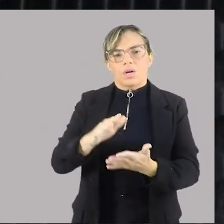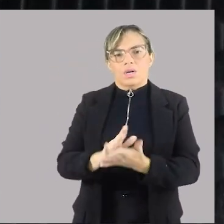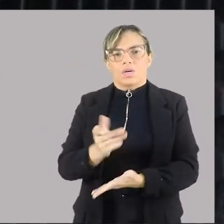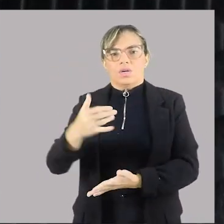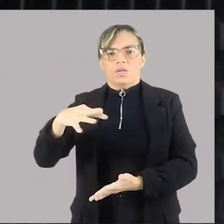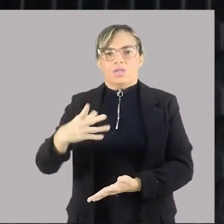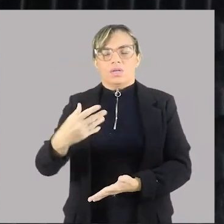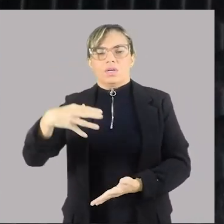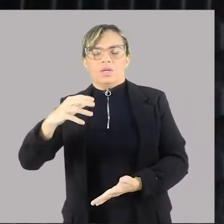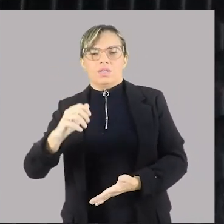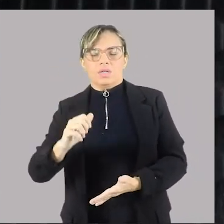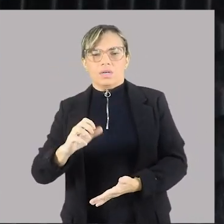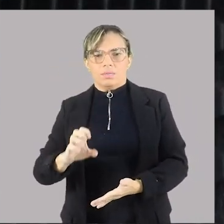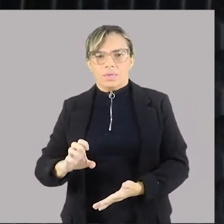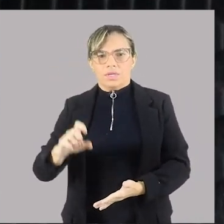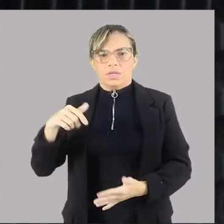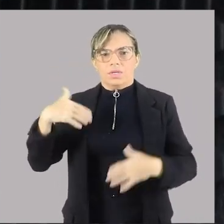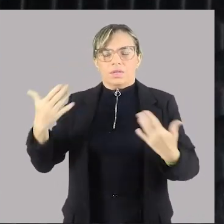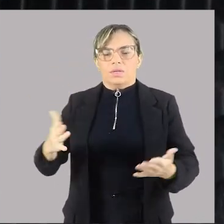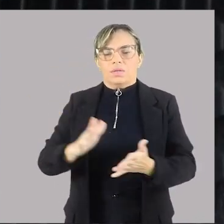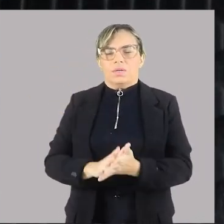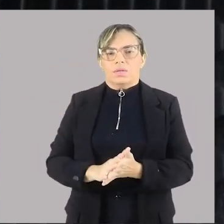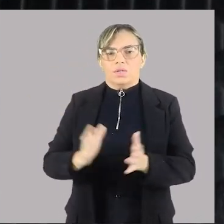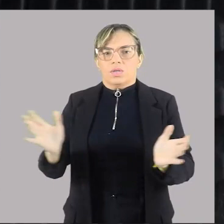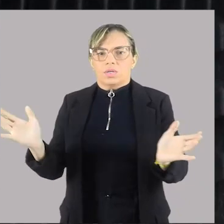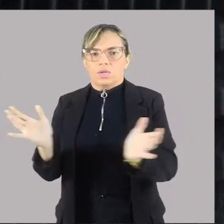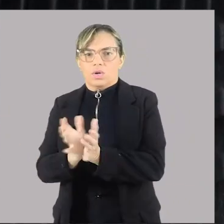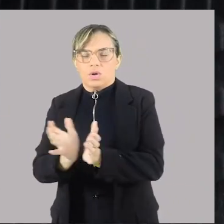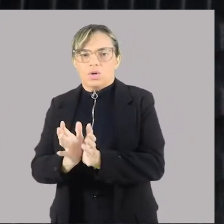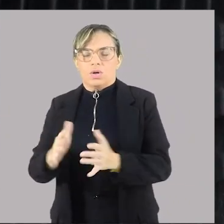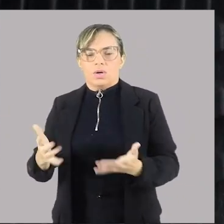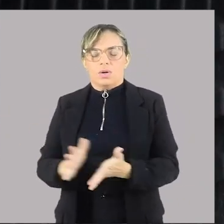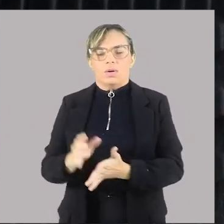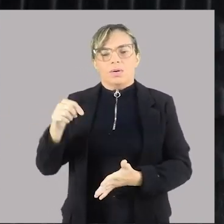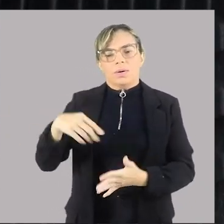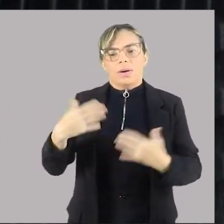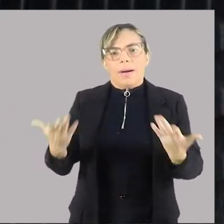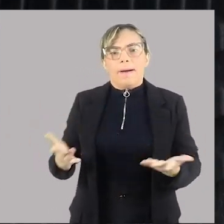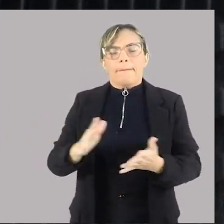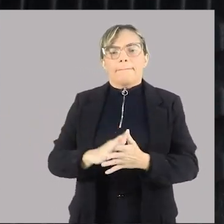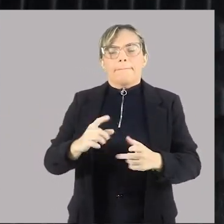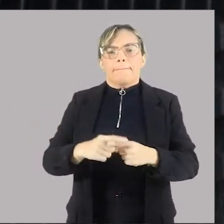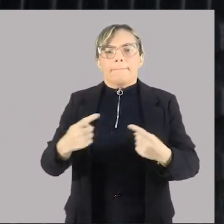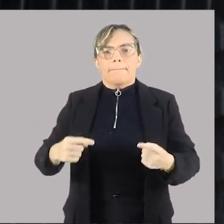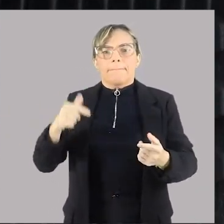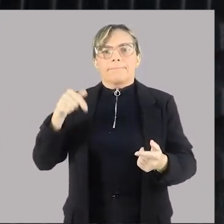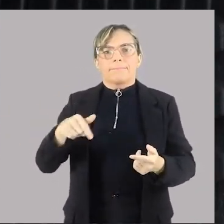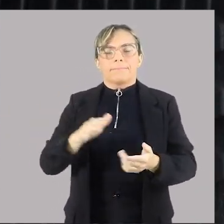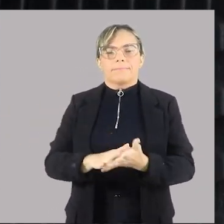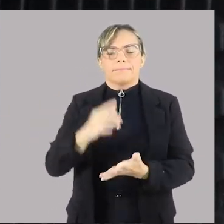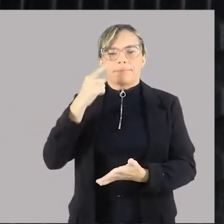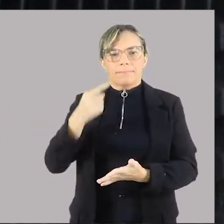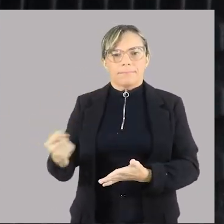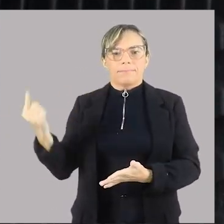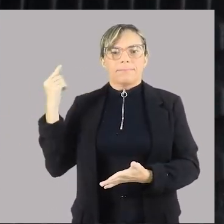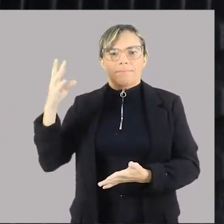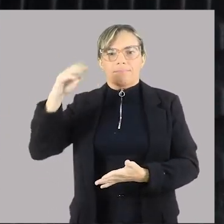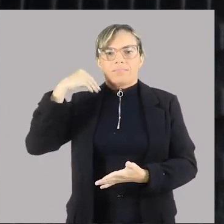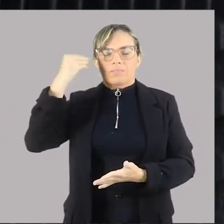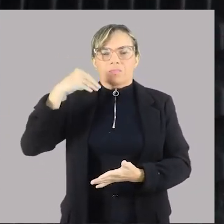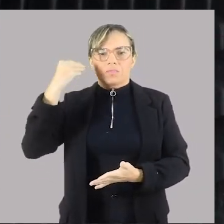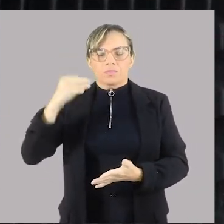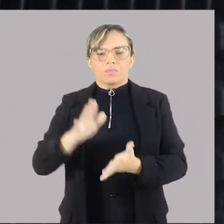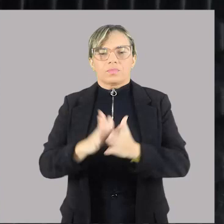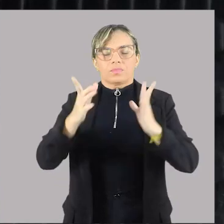indiretamente, não diretamente. Ele foi eleito de uma forma indireta. Entretanto, essa experiência democrática,